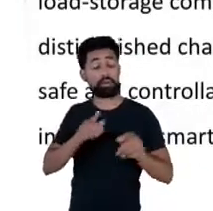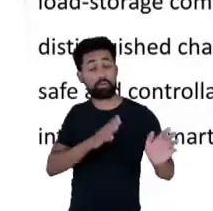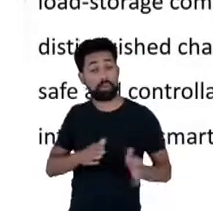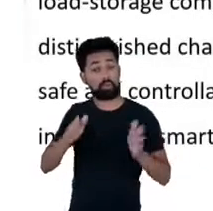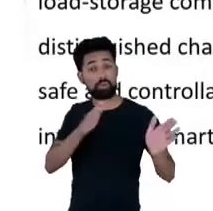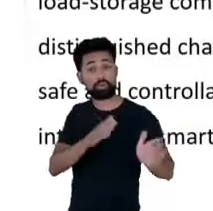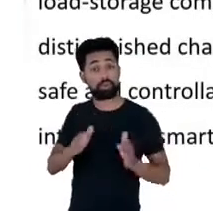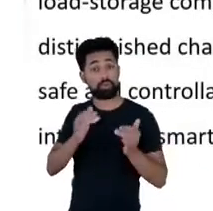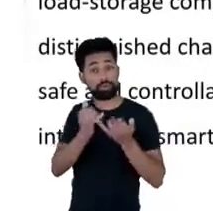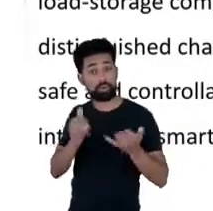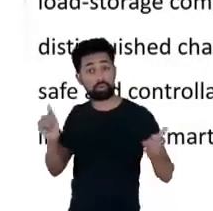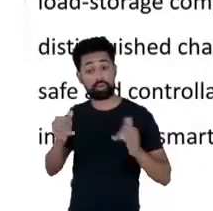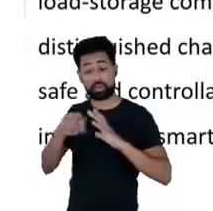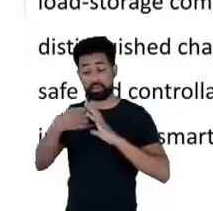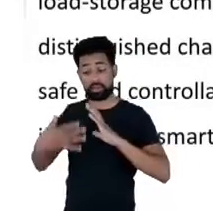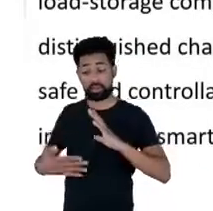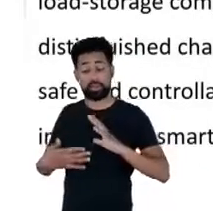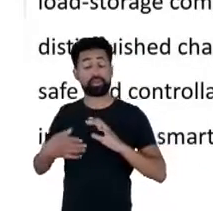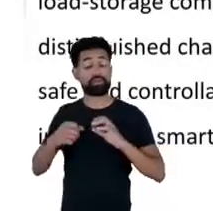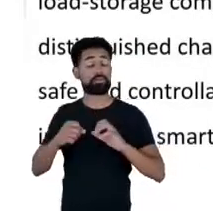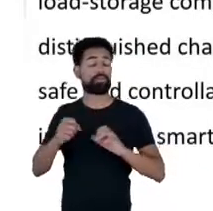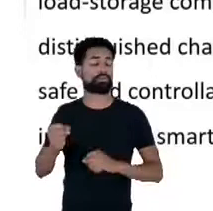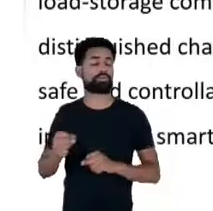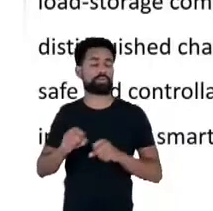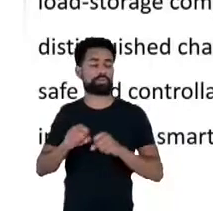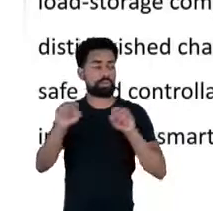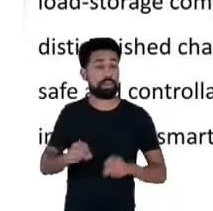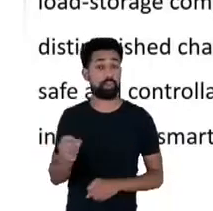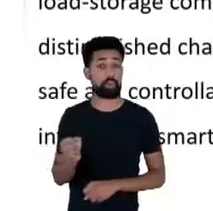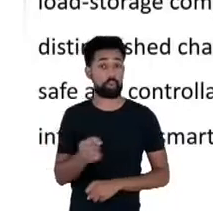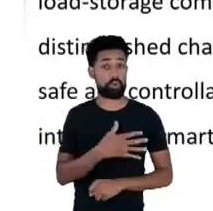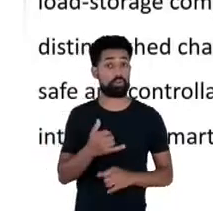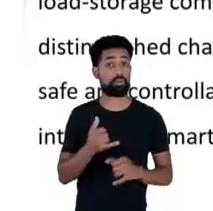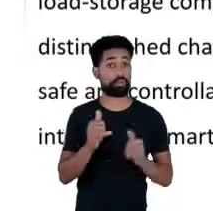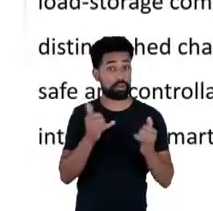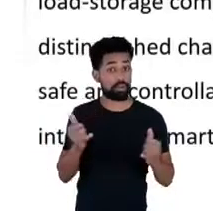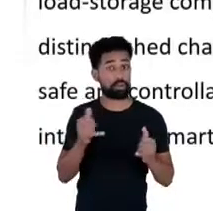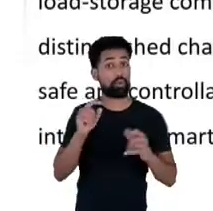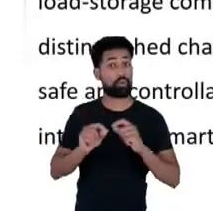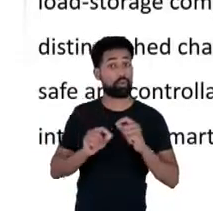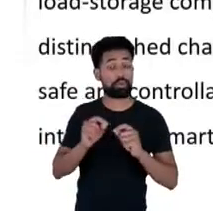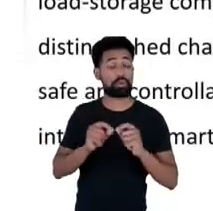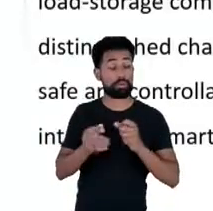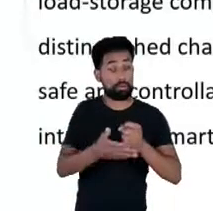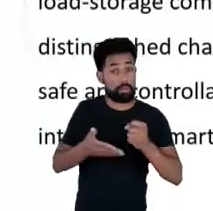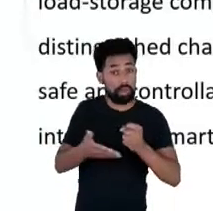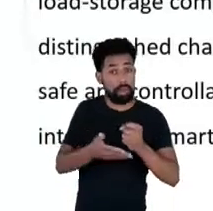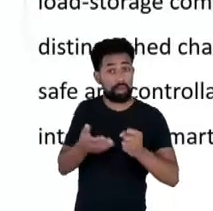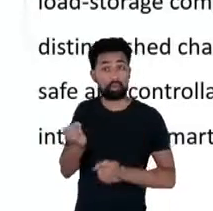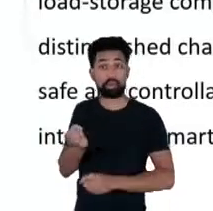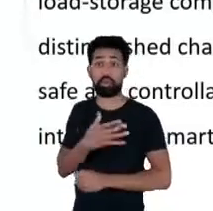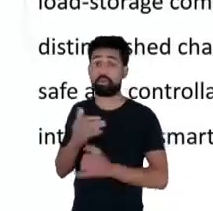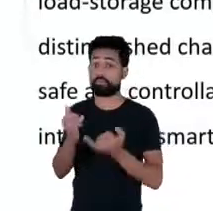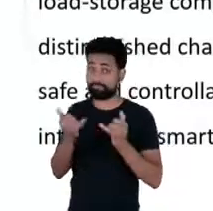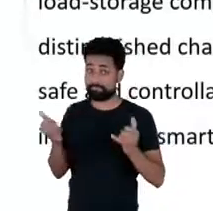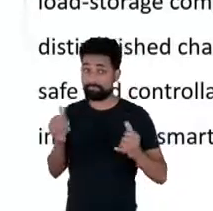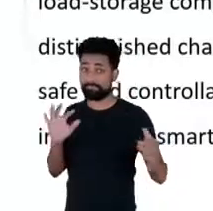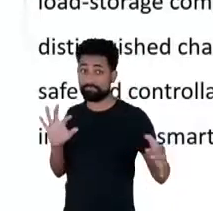novo sistema energético. O novo sistema é baseado em novas energias. Está integrado